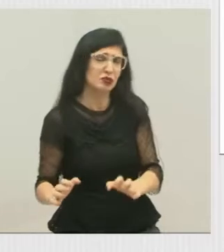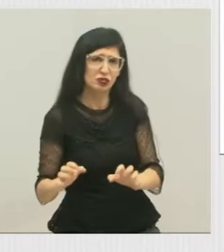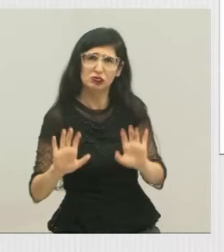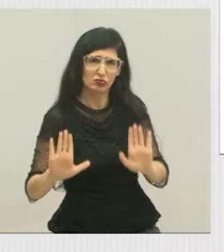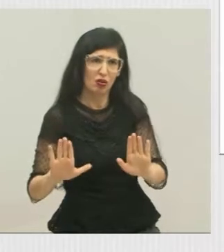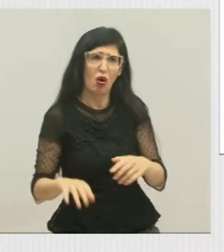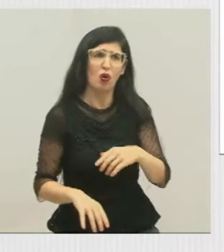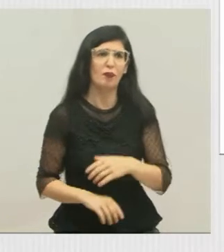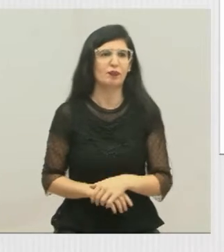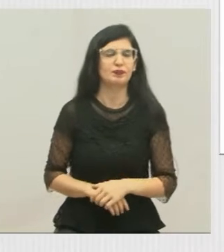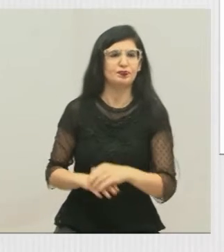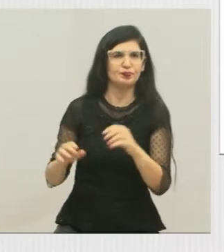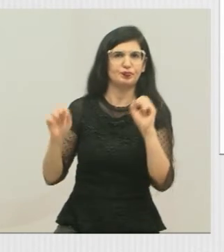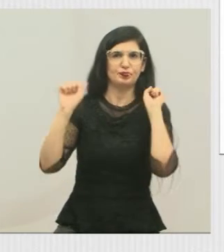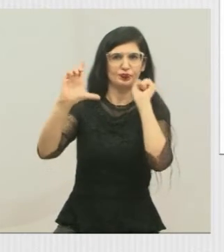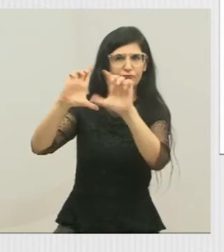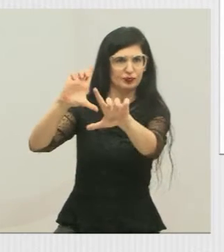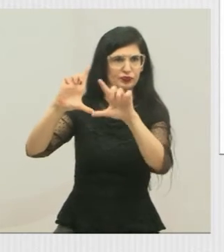favor